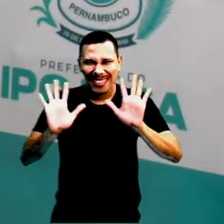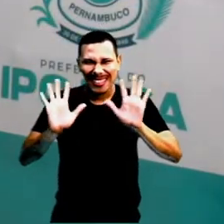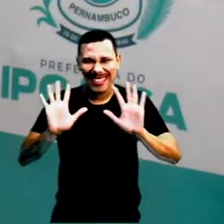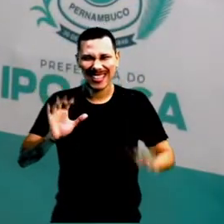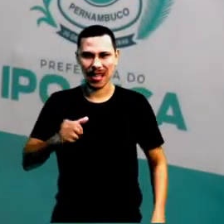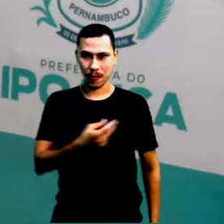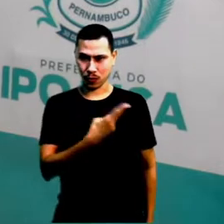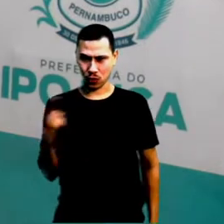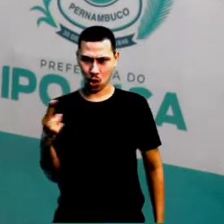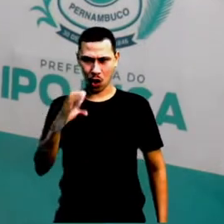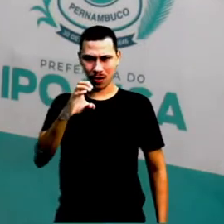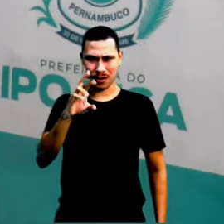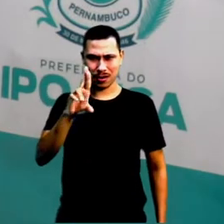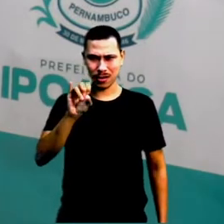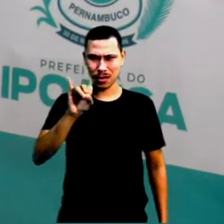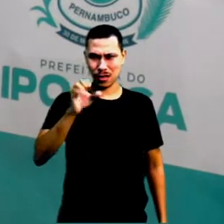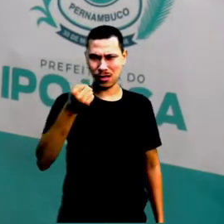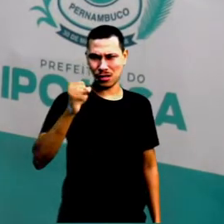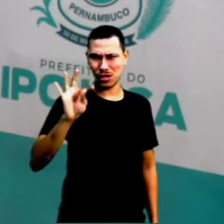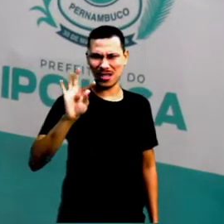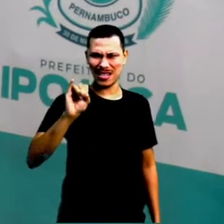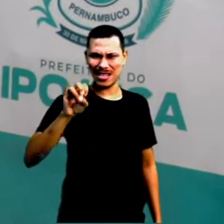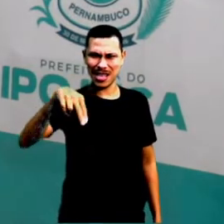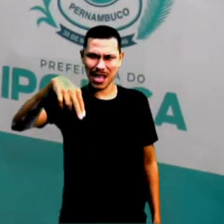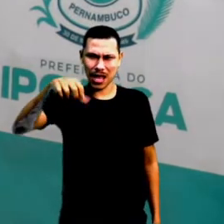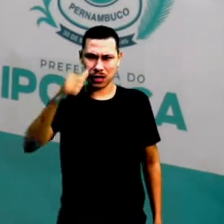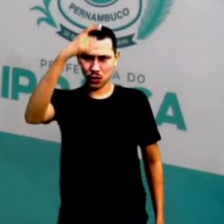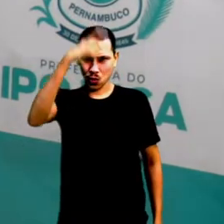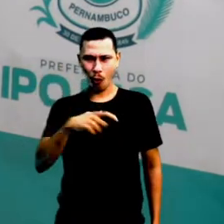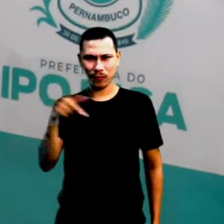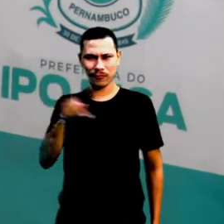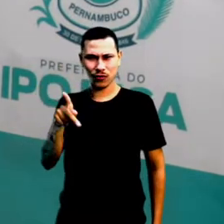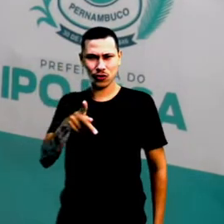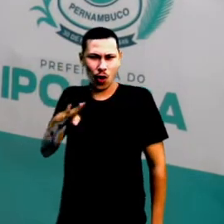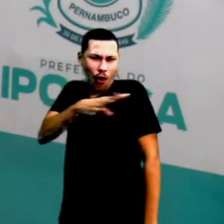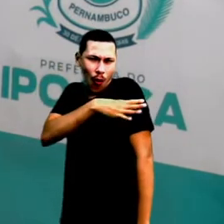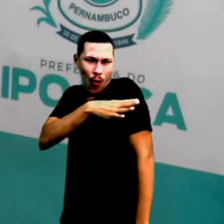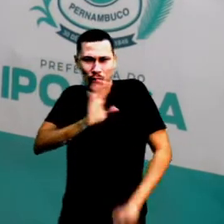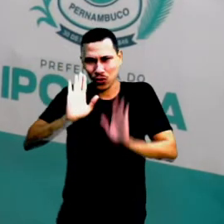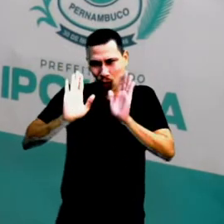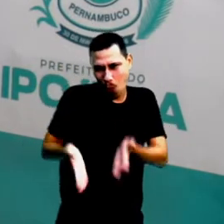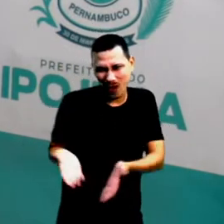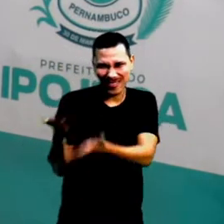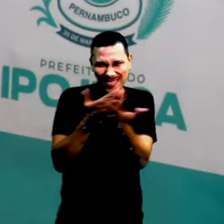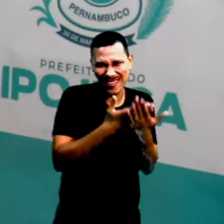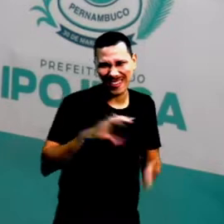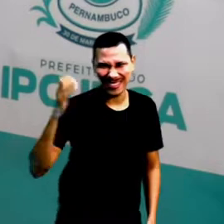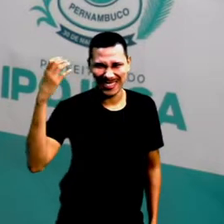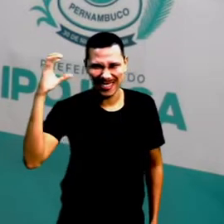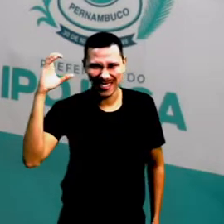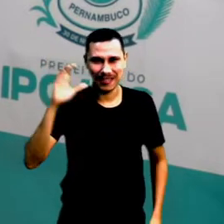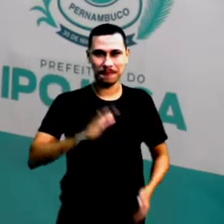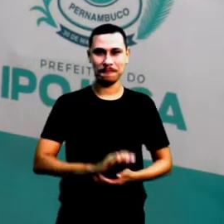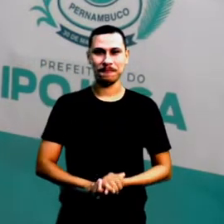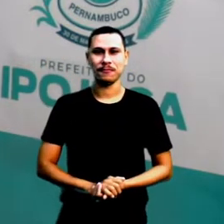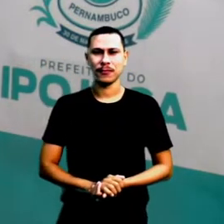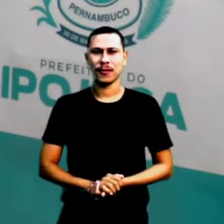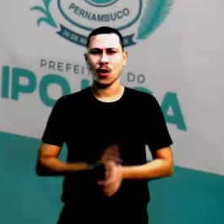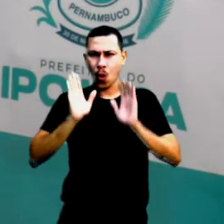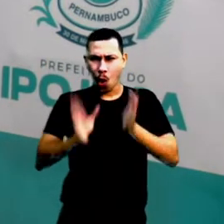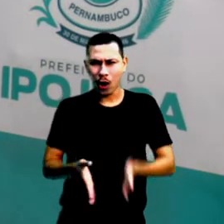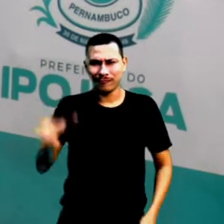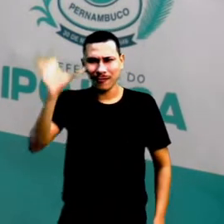Olá, o meu nome é Cristina Chagas, sou professora do quarto ano e hoje nós vamos para a nossa aula de ciência. Vamos